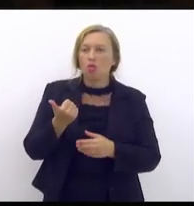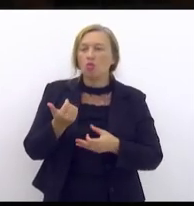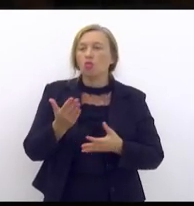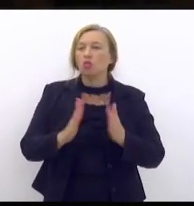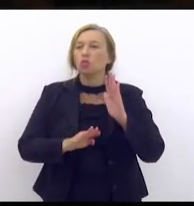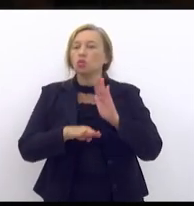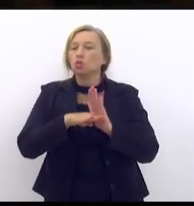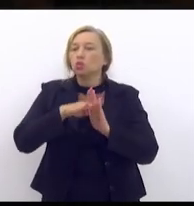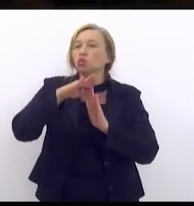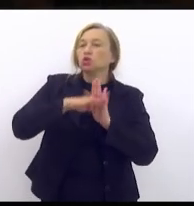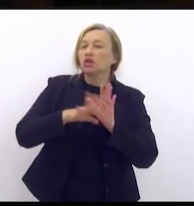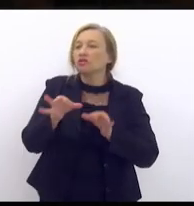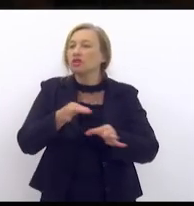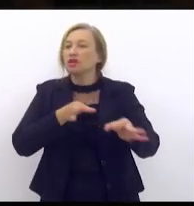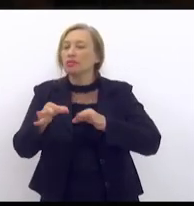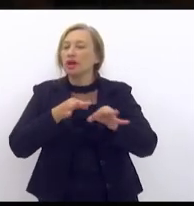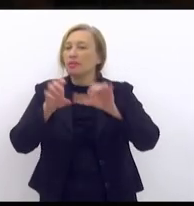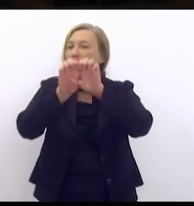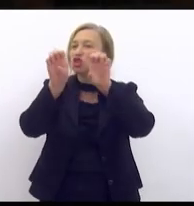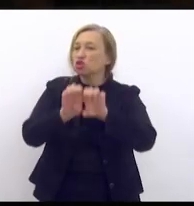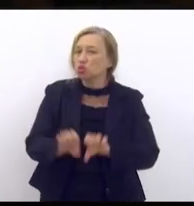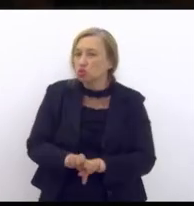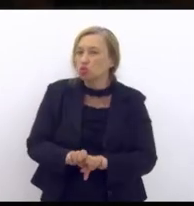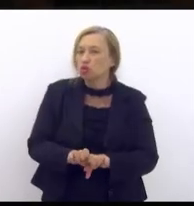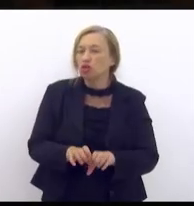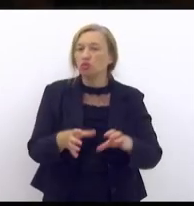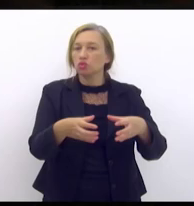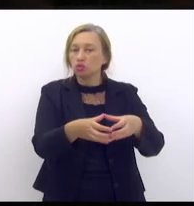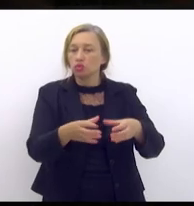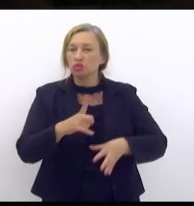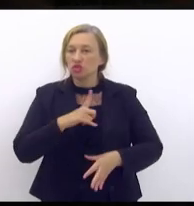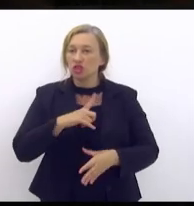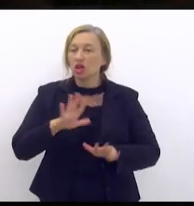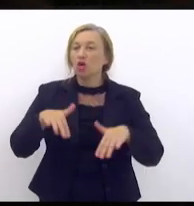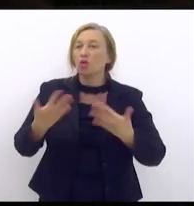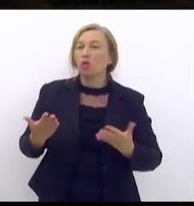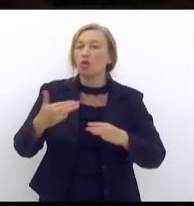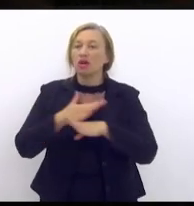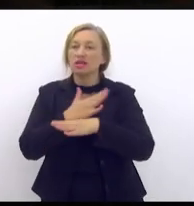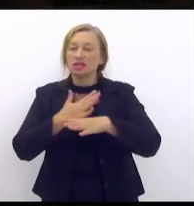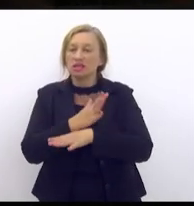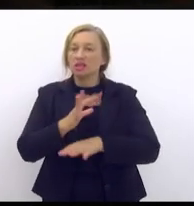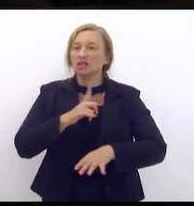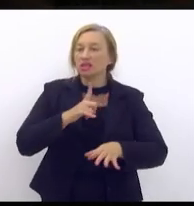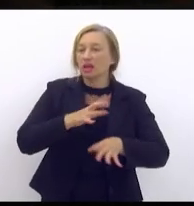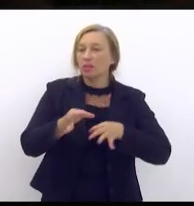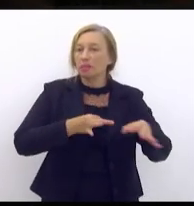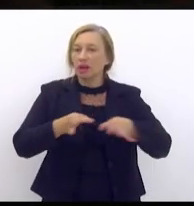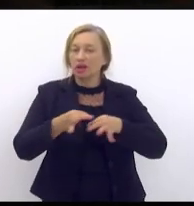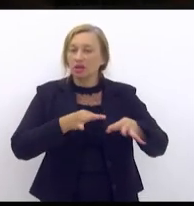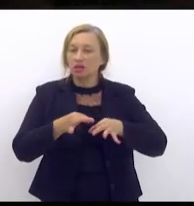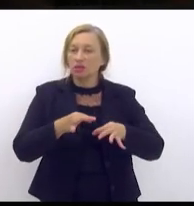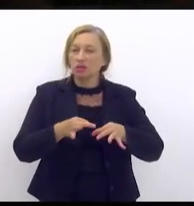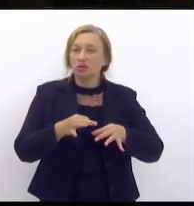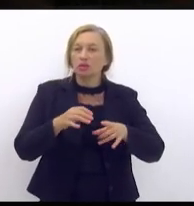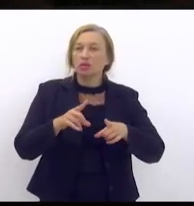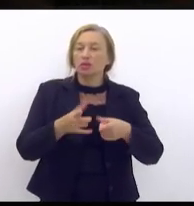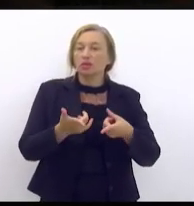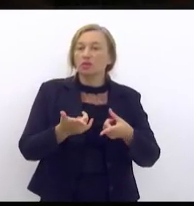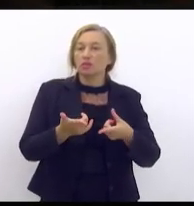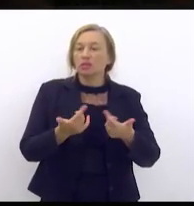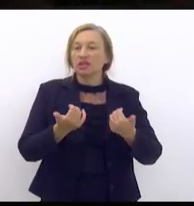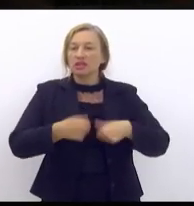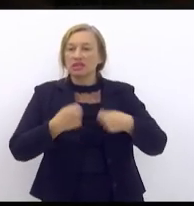preparo realmente essa estrutura, esses órgãos possuem. Quais são as cidades que têm plano de contingência para chuva, para inundação,